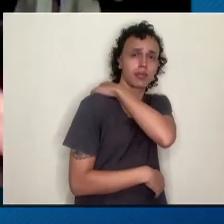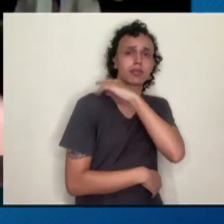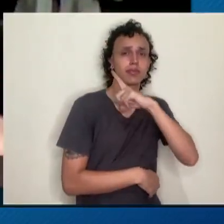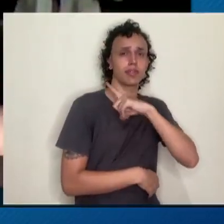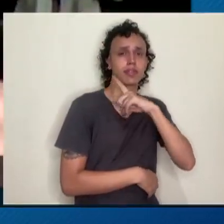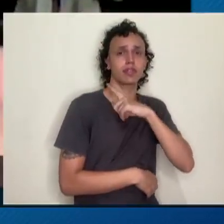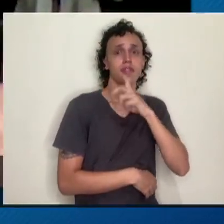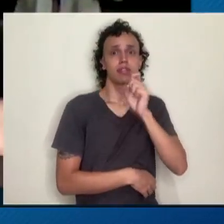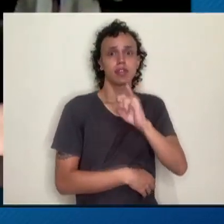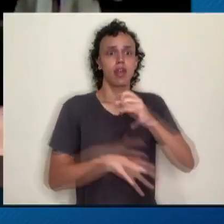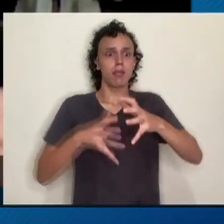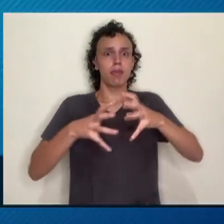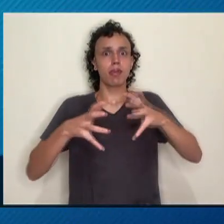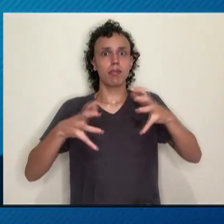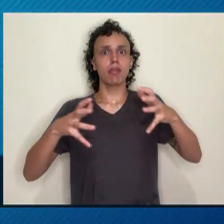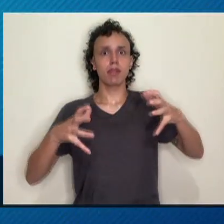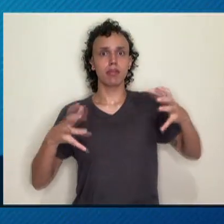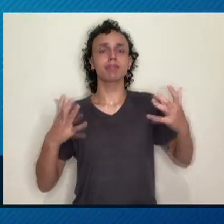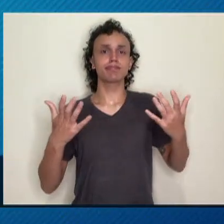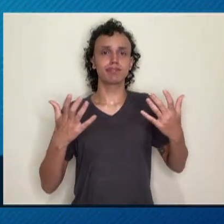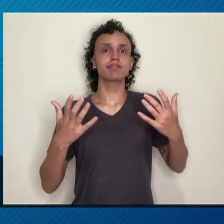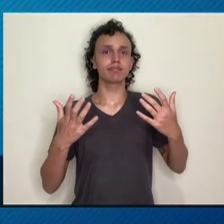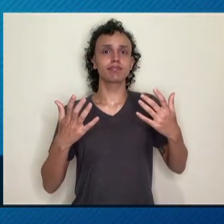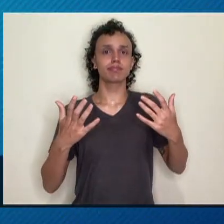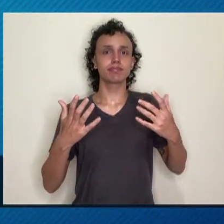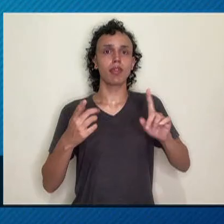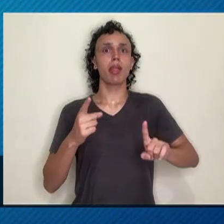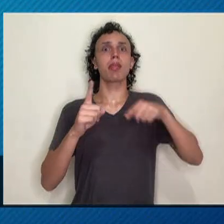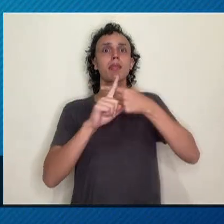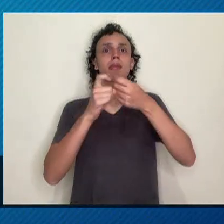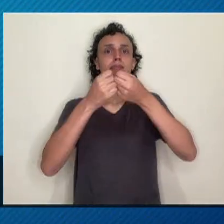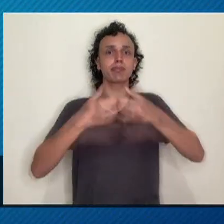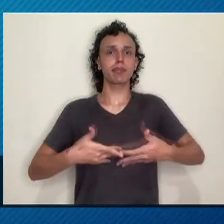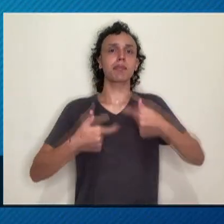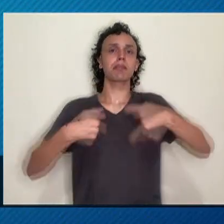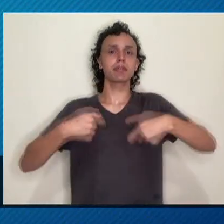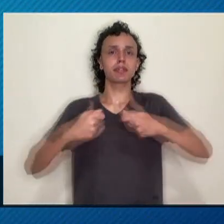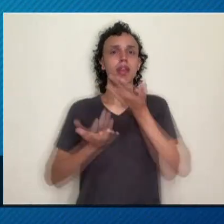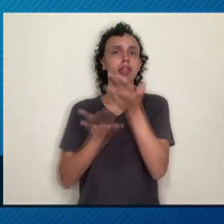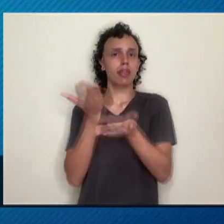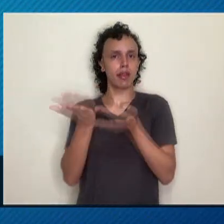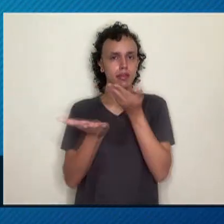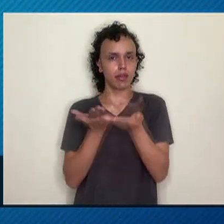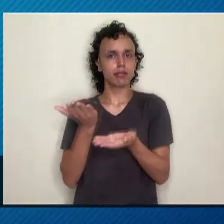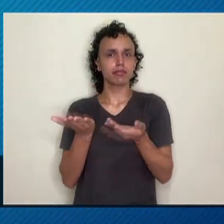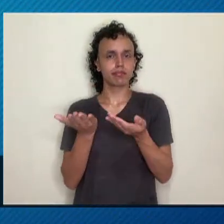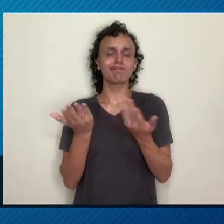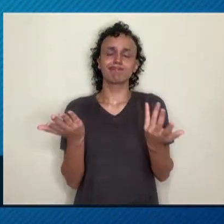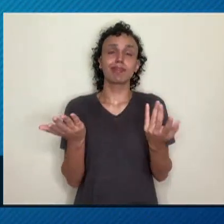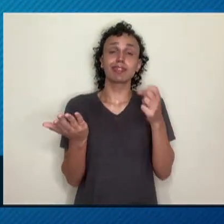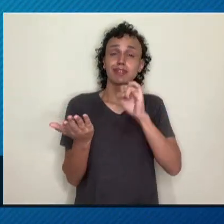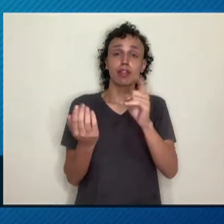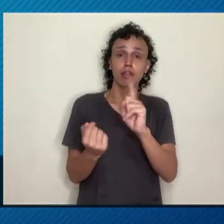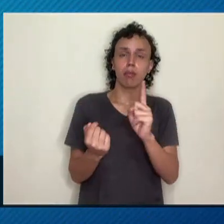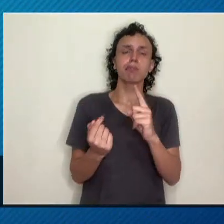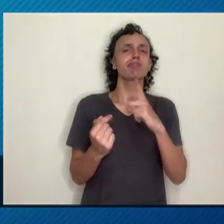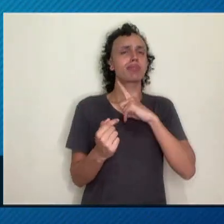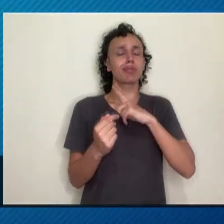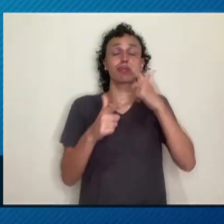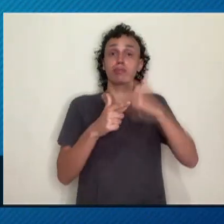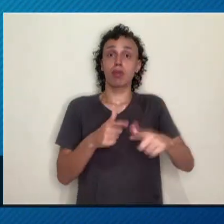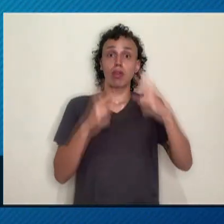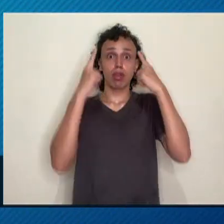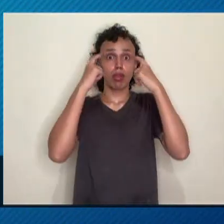se continuar, né, sem tratar, vai atingir mais pedaços do pulmão com muita violência. E esse